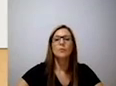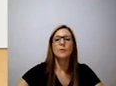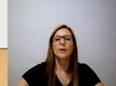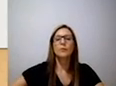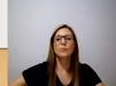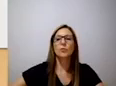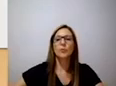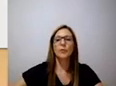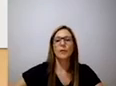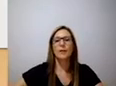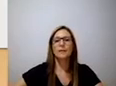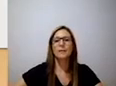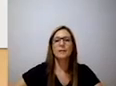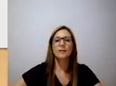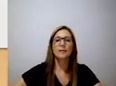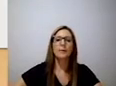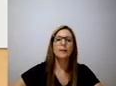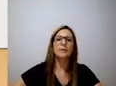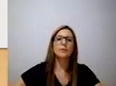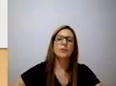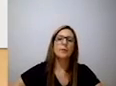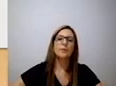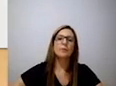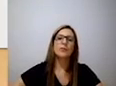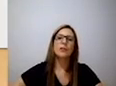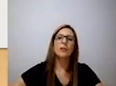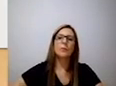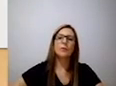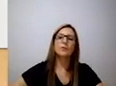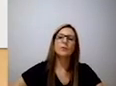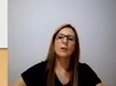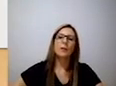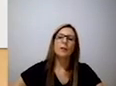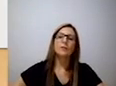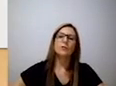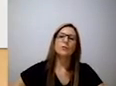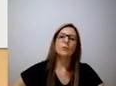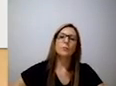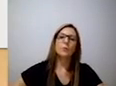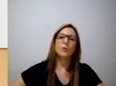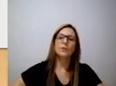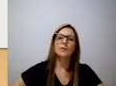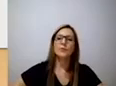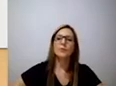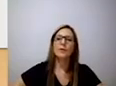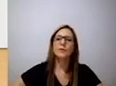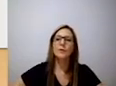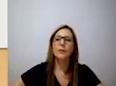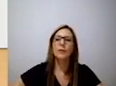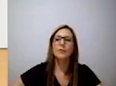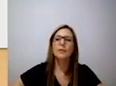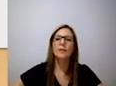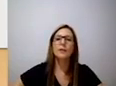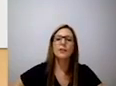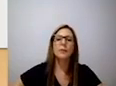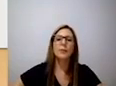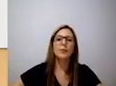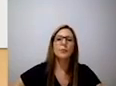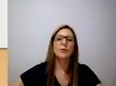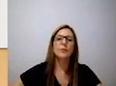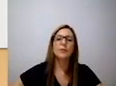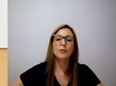Os métodos hormonais, eles também são chamados de químicos. Eles usam hormônios sexuais femininos